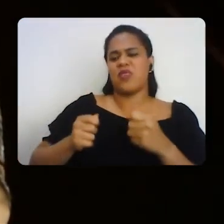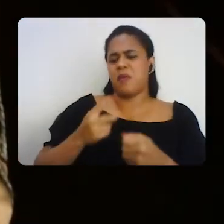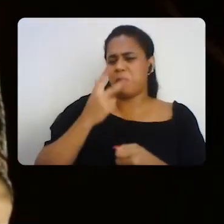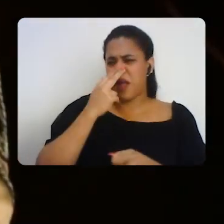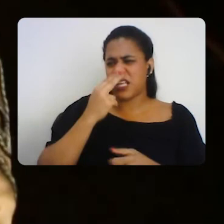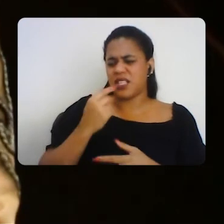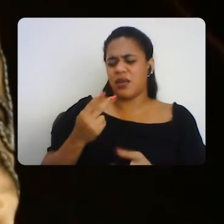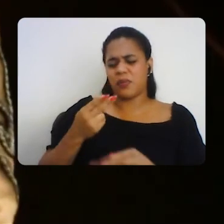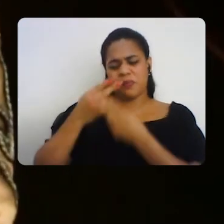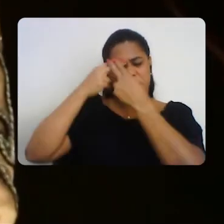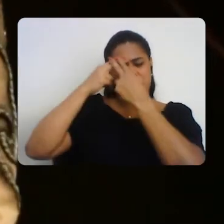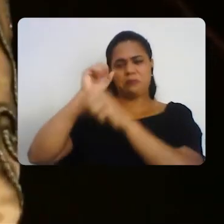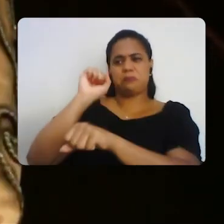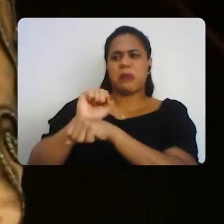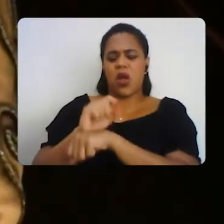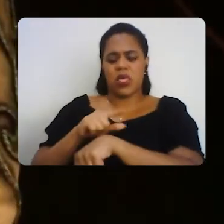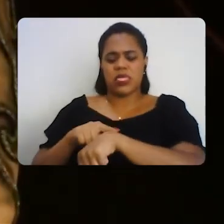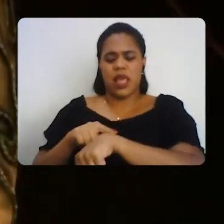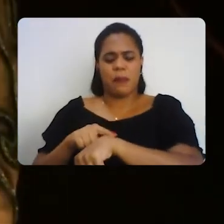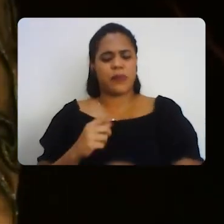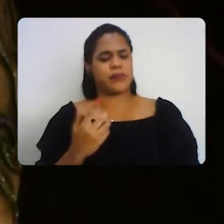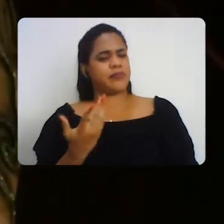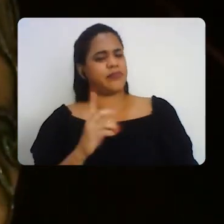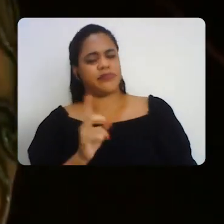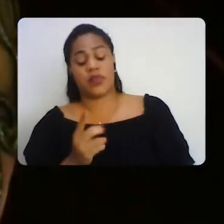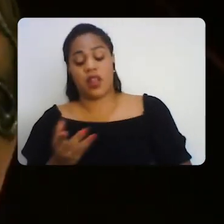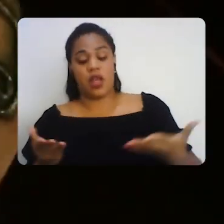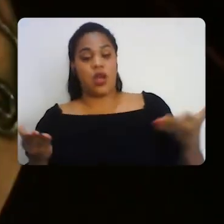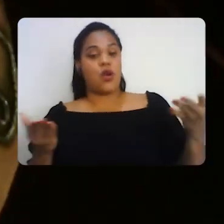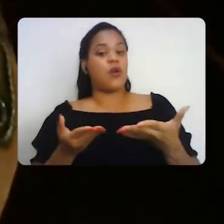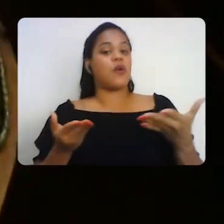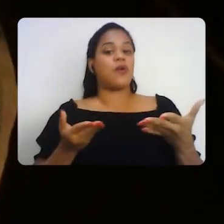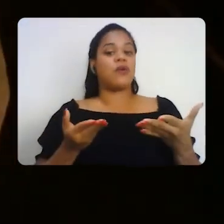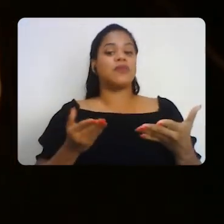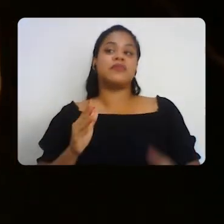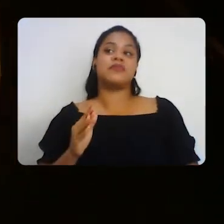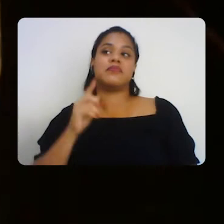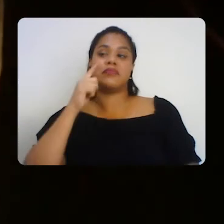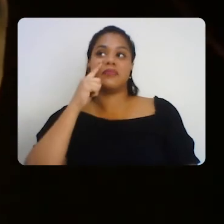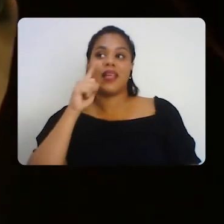ficar preso no tempo. O presente